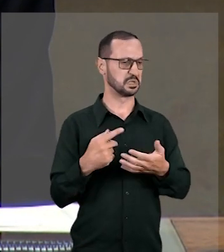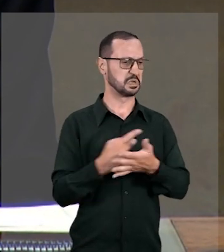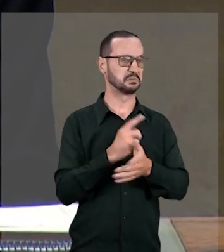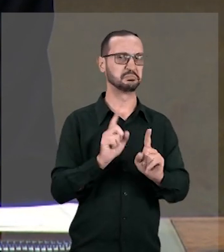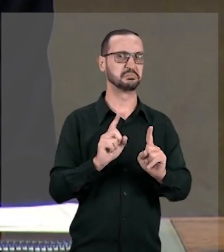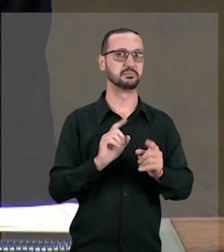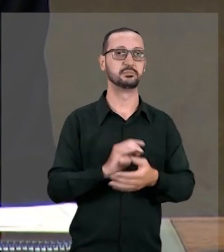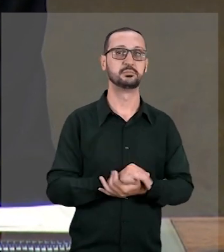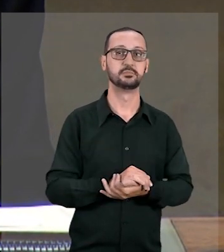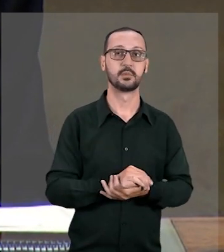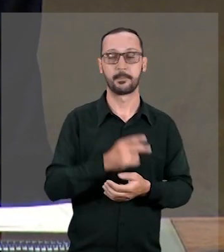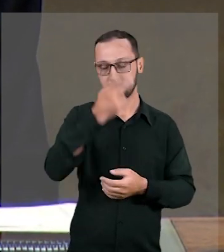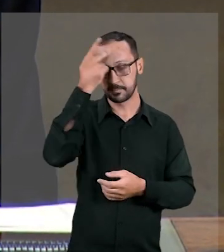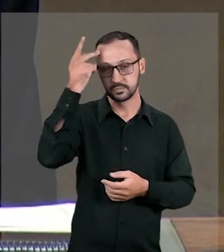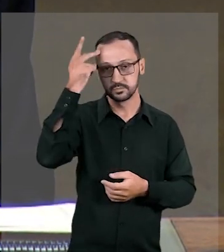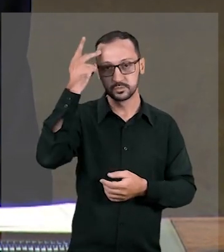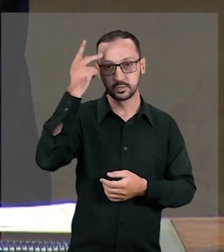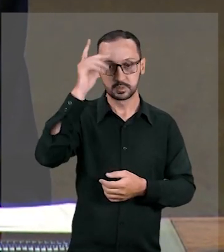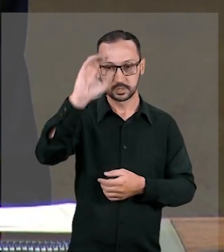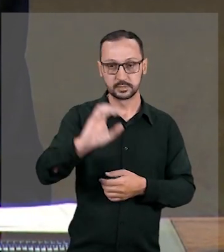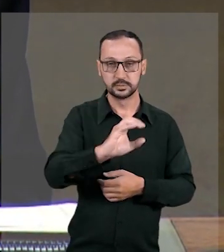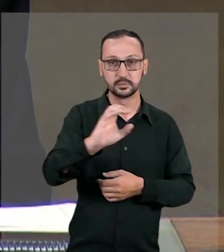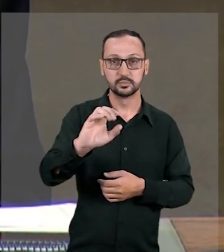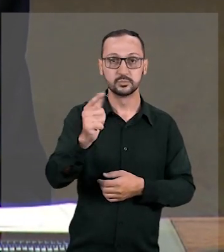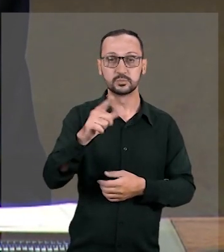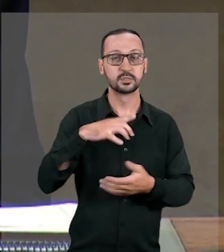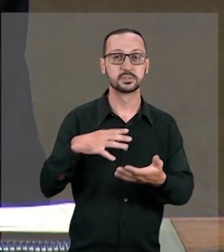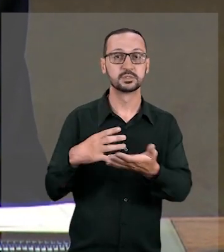quem é cristão, não há salvação,